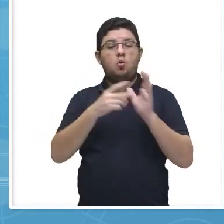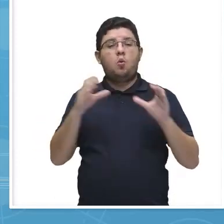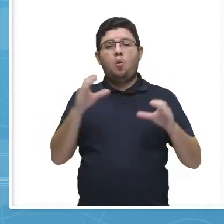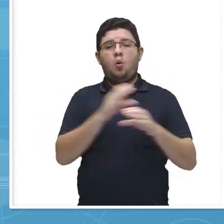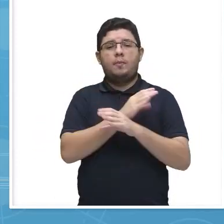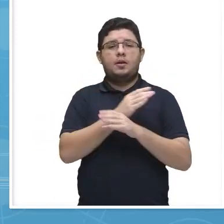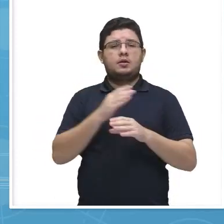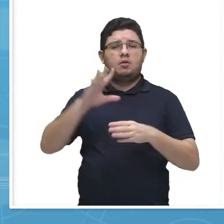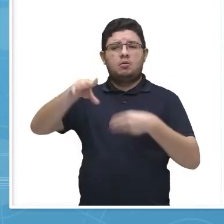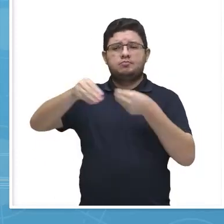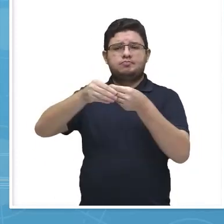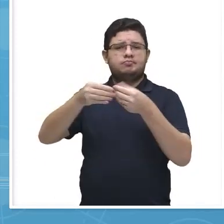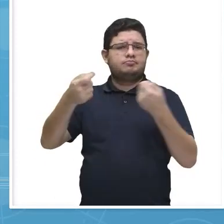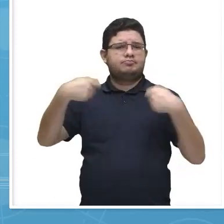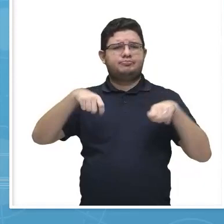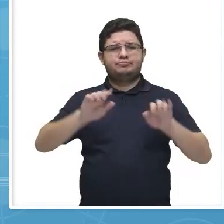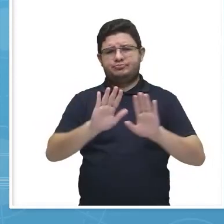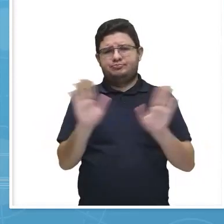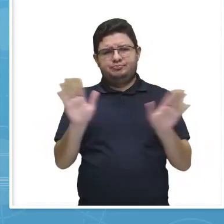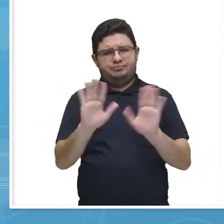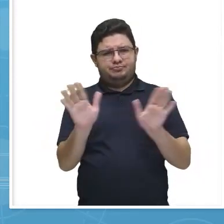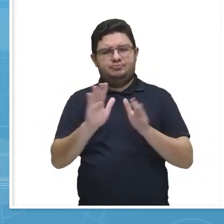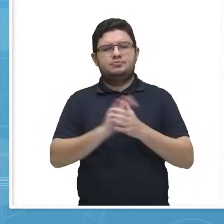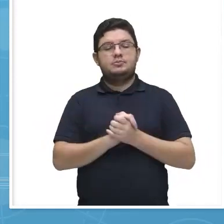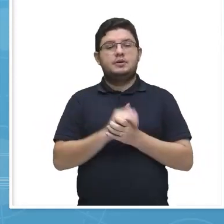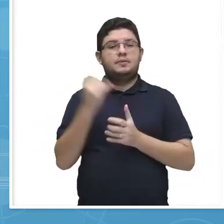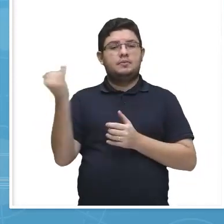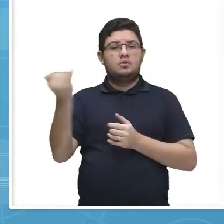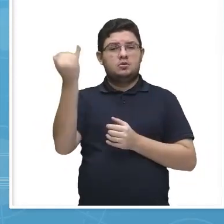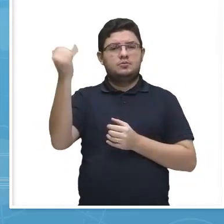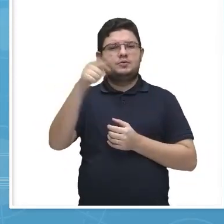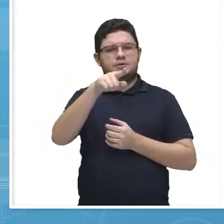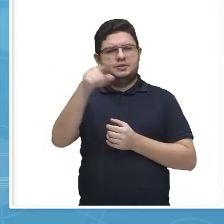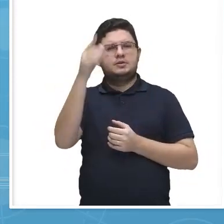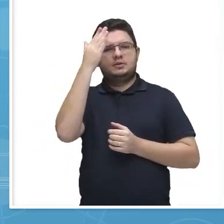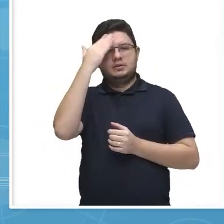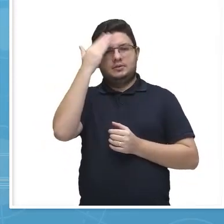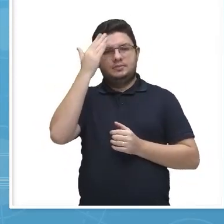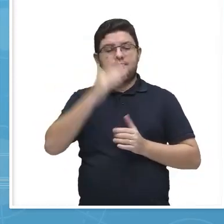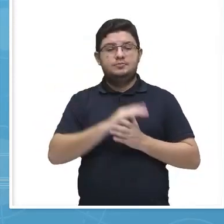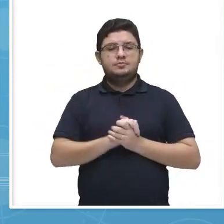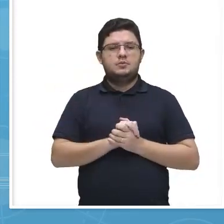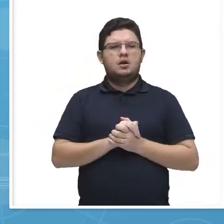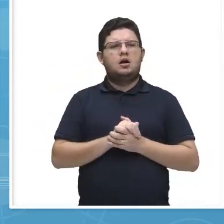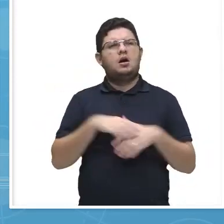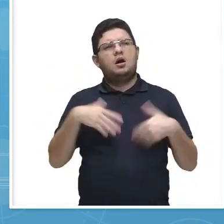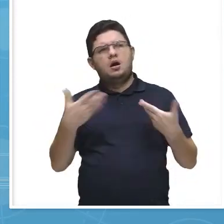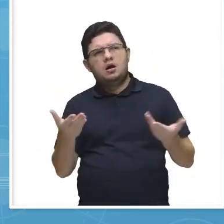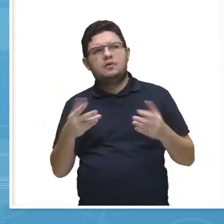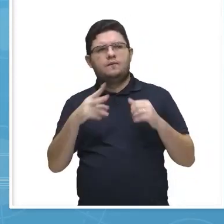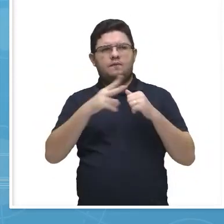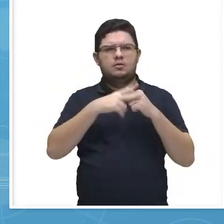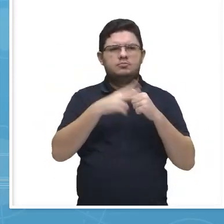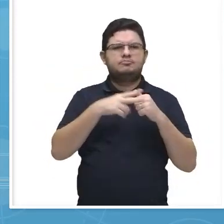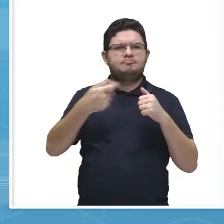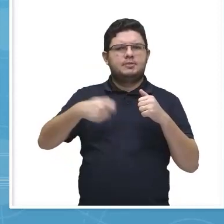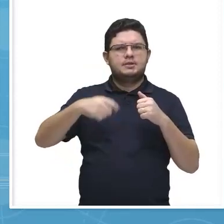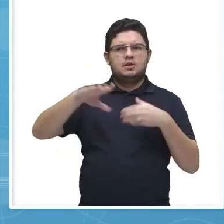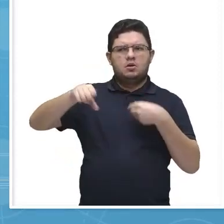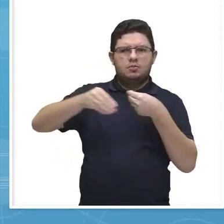de um complemento. É importante você entender isso. Ah, professor, então tem verbo que precisa de complemento? Tem.